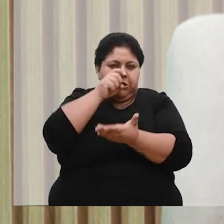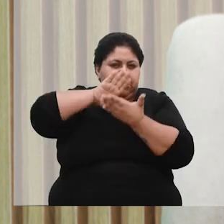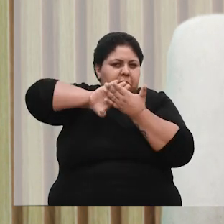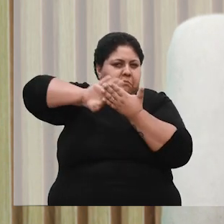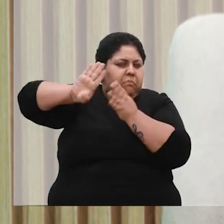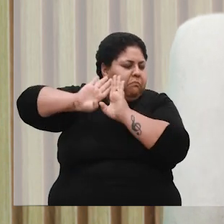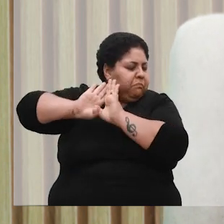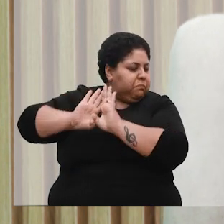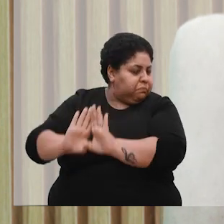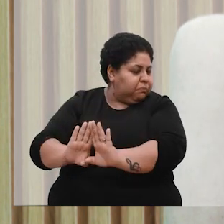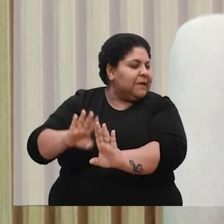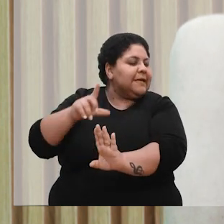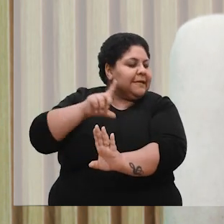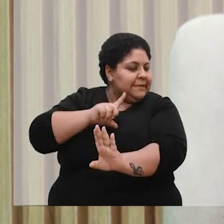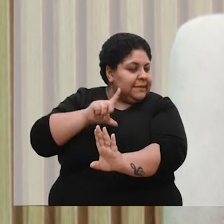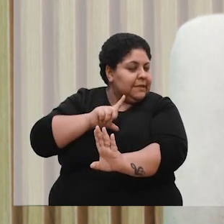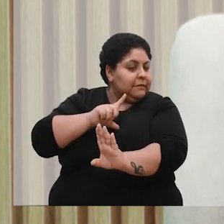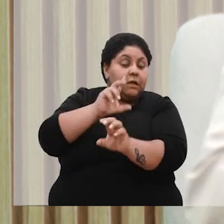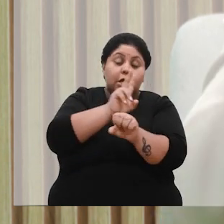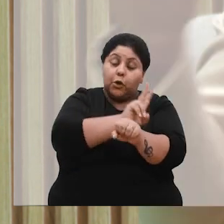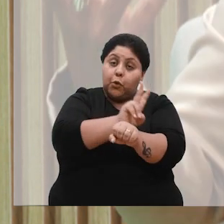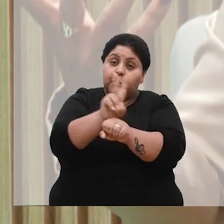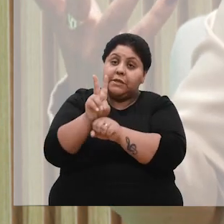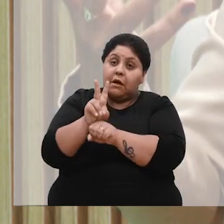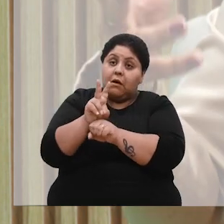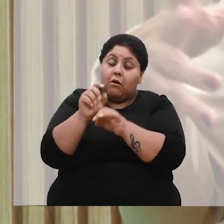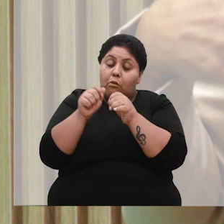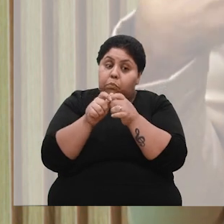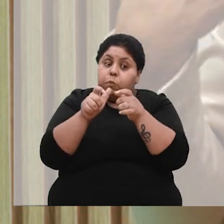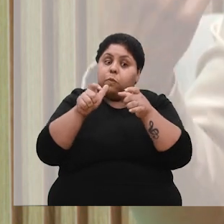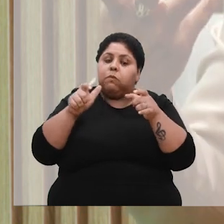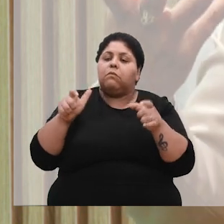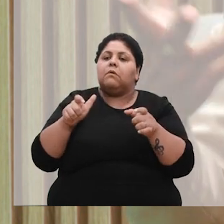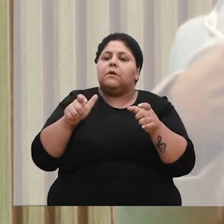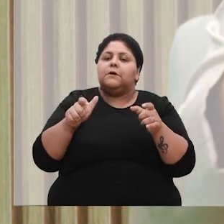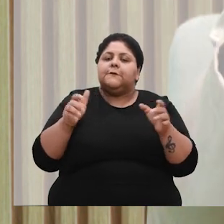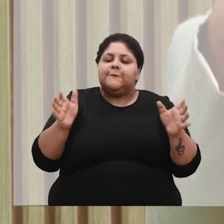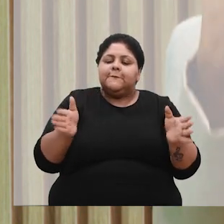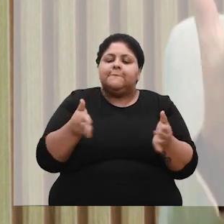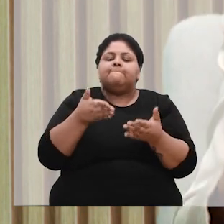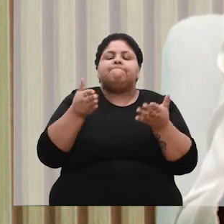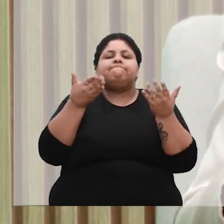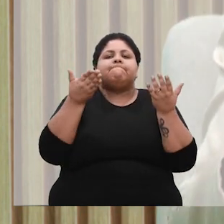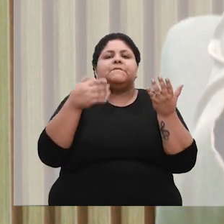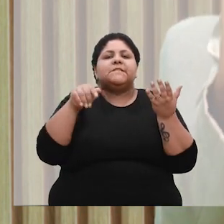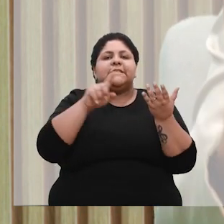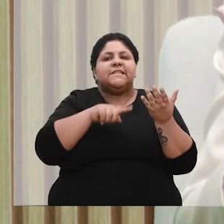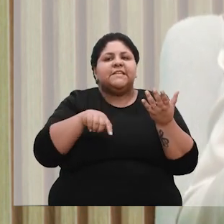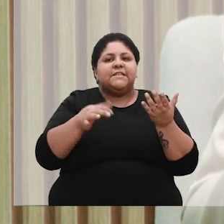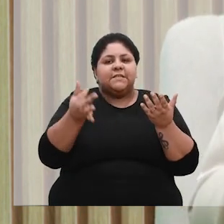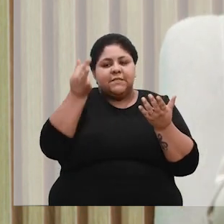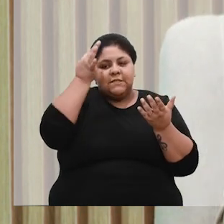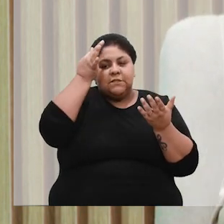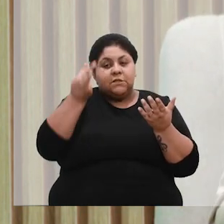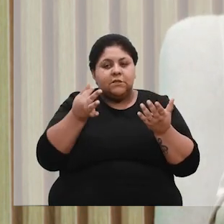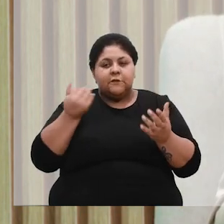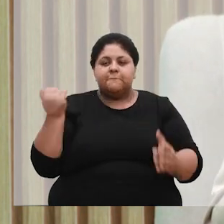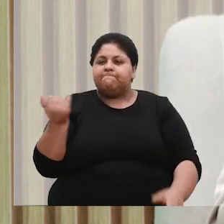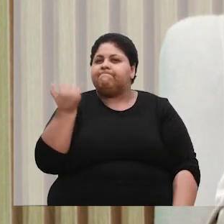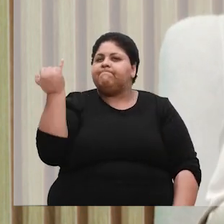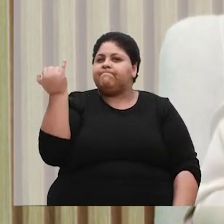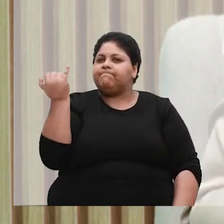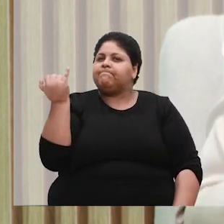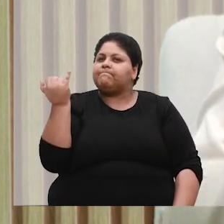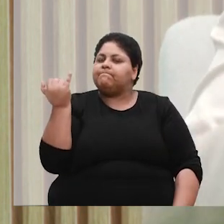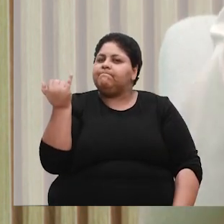algumas questões que ainda existem e tratar dele, né? Ampliar, fazer com que ele fique mais leve e que a gente entenda a